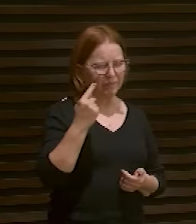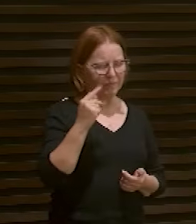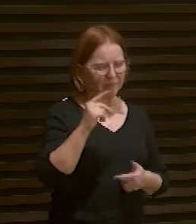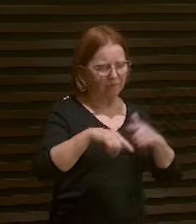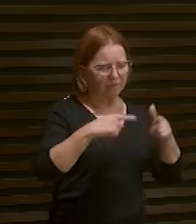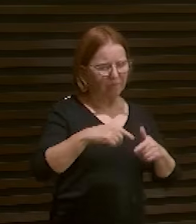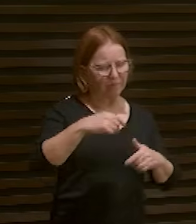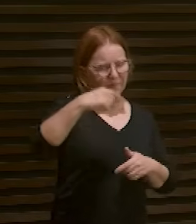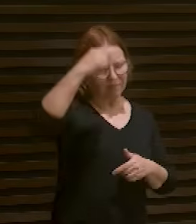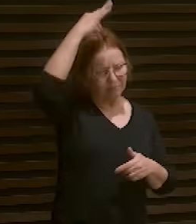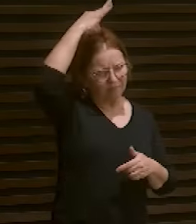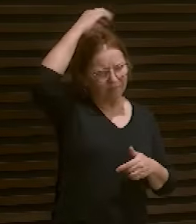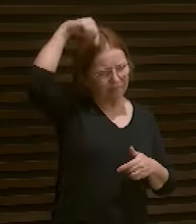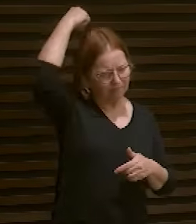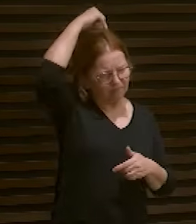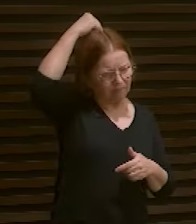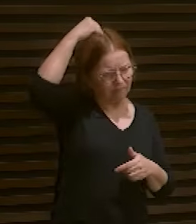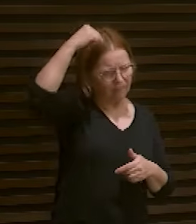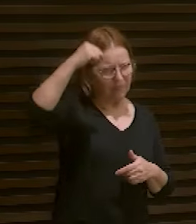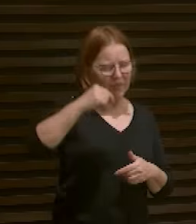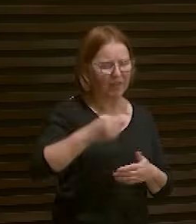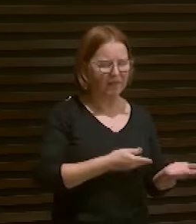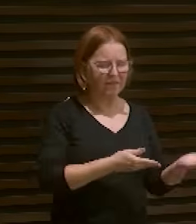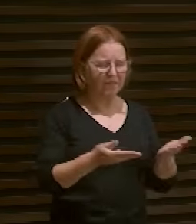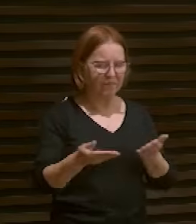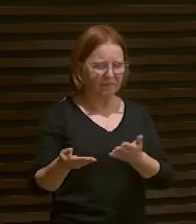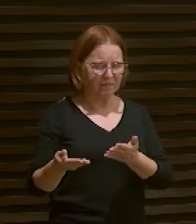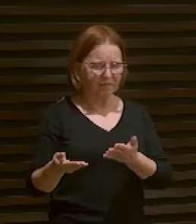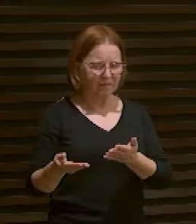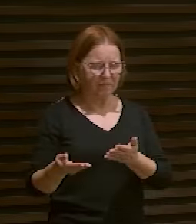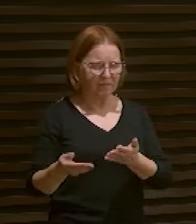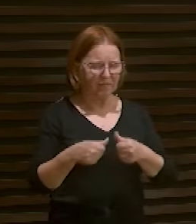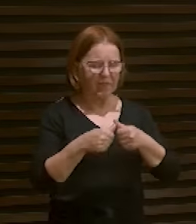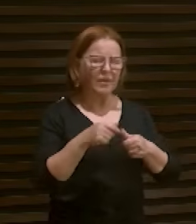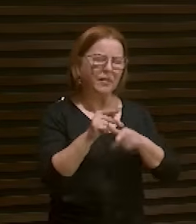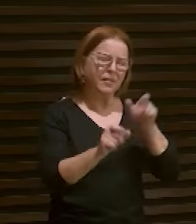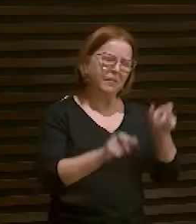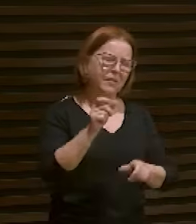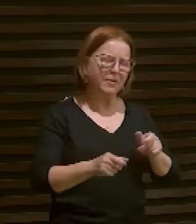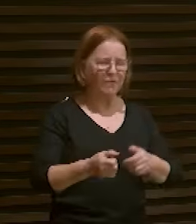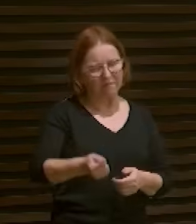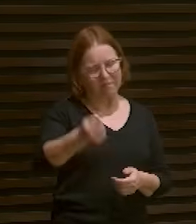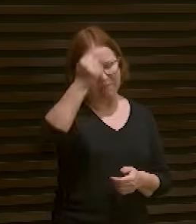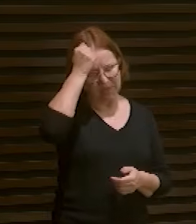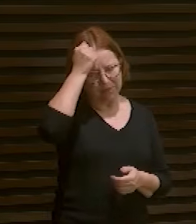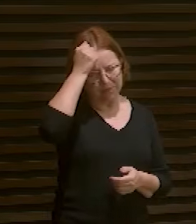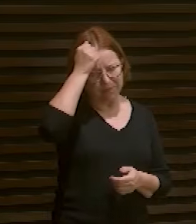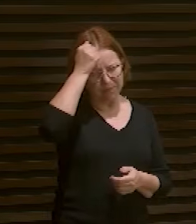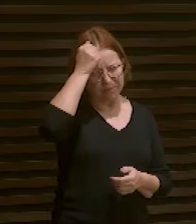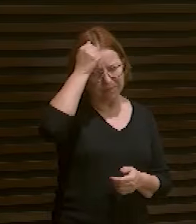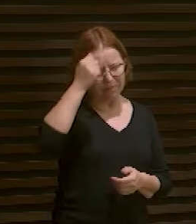é de constranger e levar essas pessoas ao arrependimento,